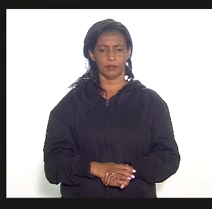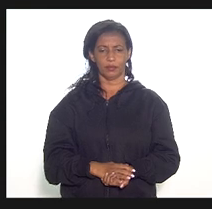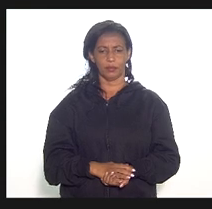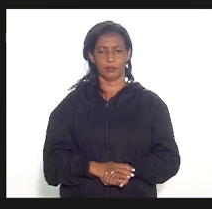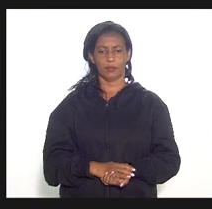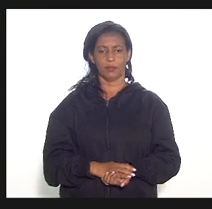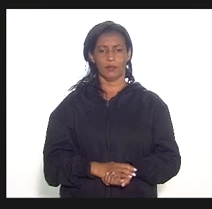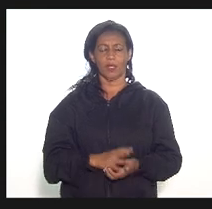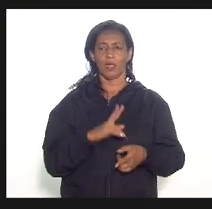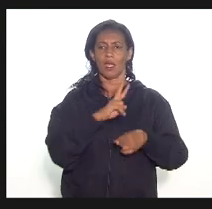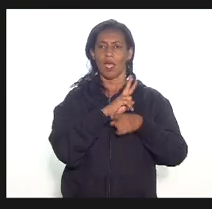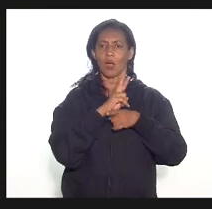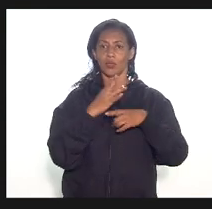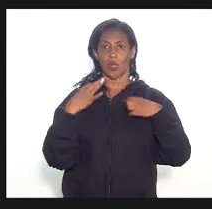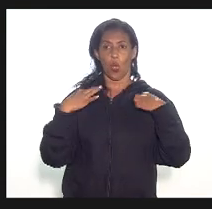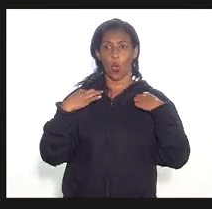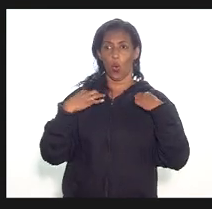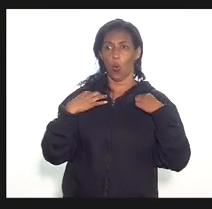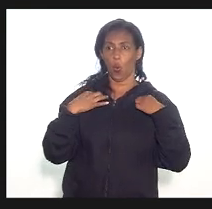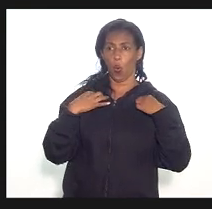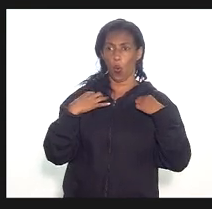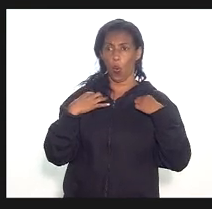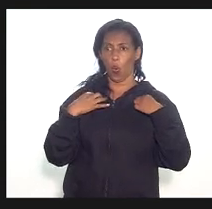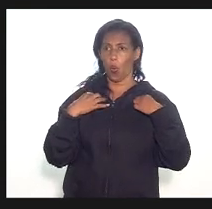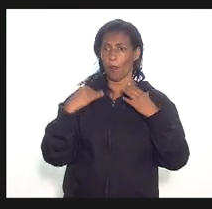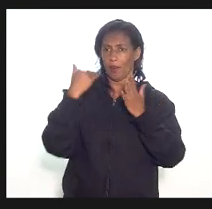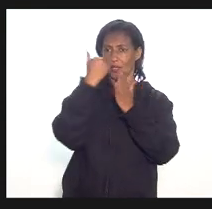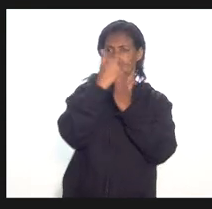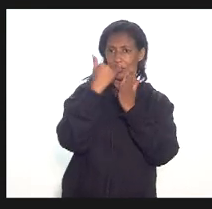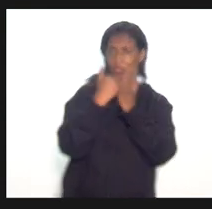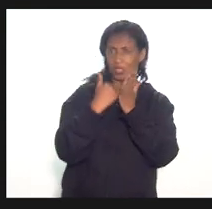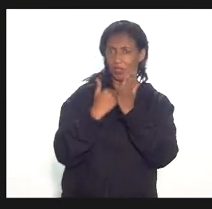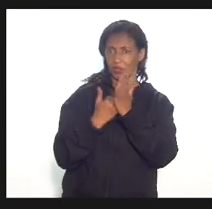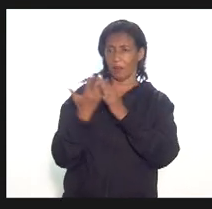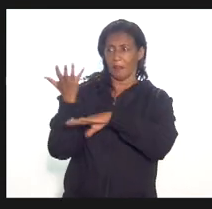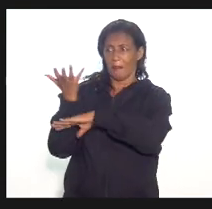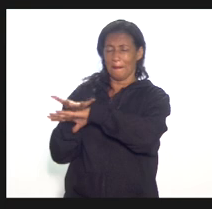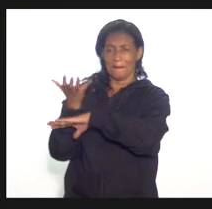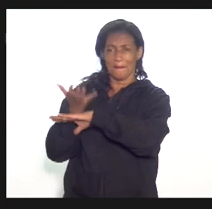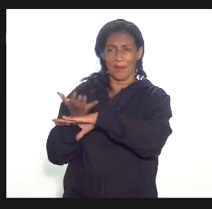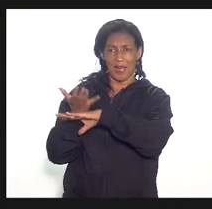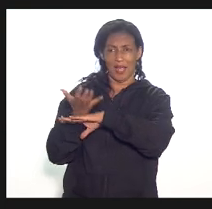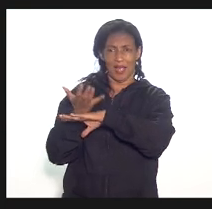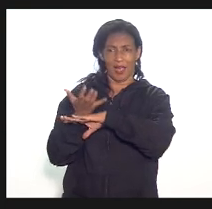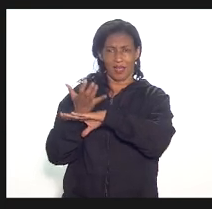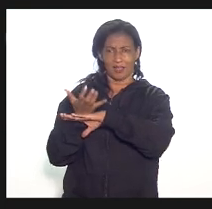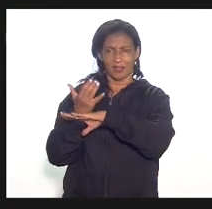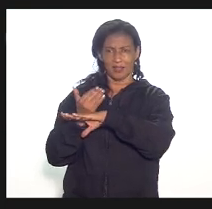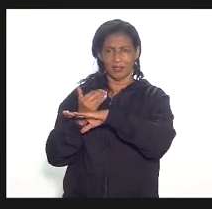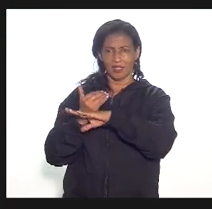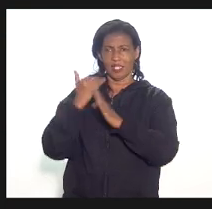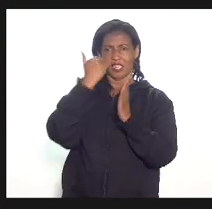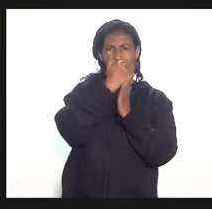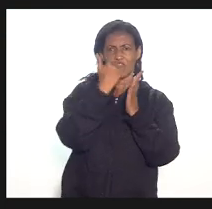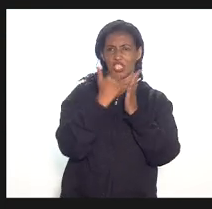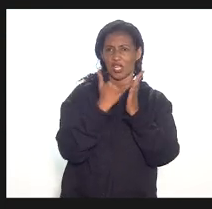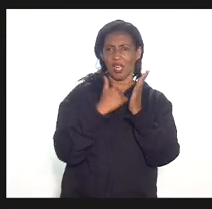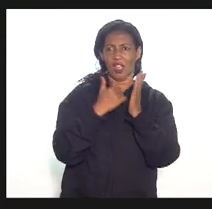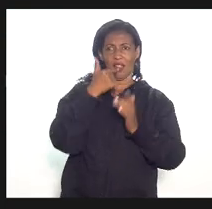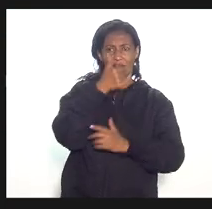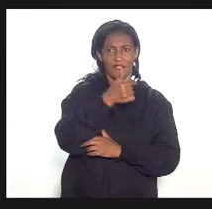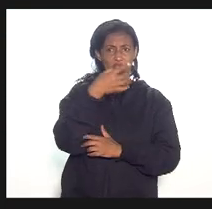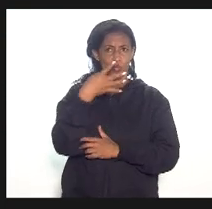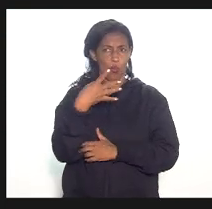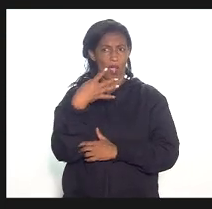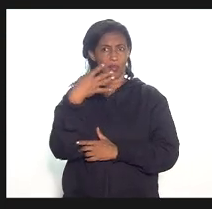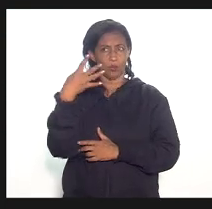auxílio fardamento para todos escalonamento do soldo das praças aplicação da escala 12 por 48 24 por